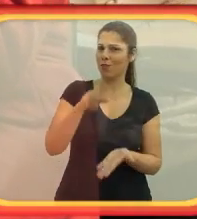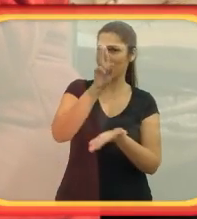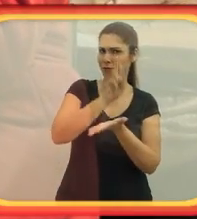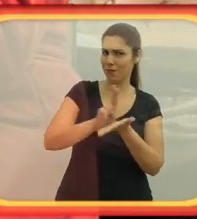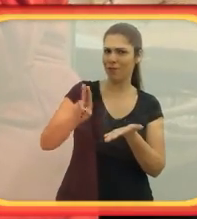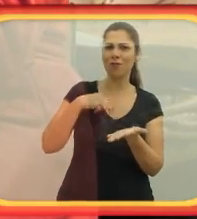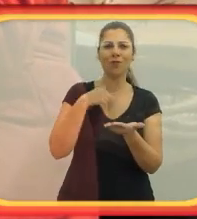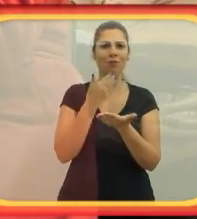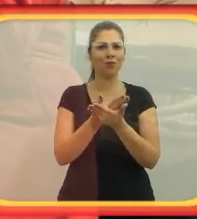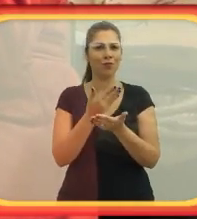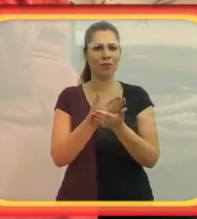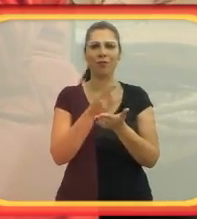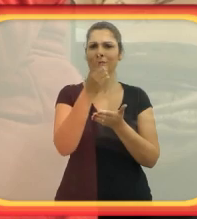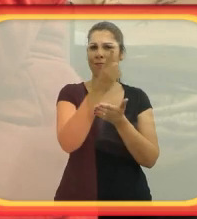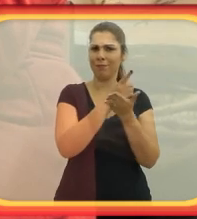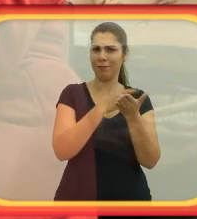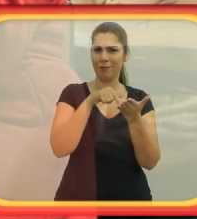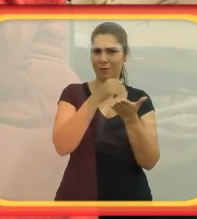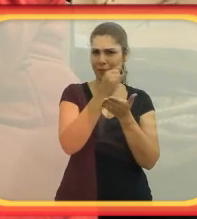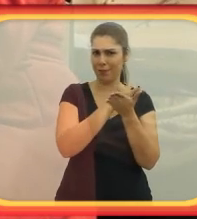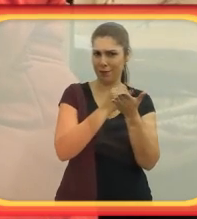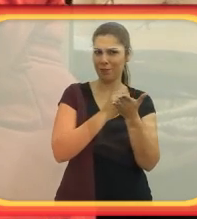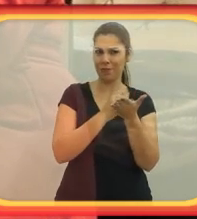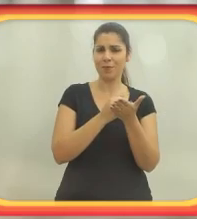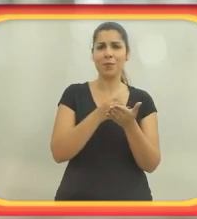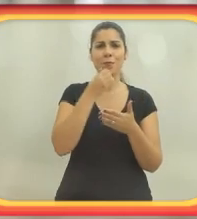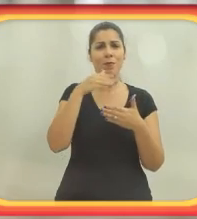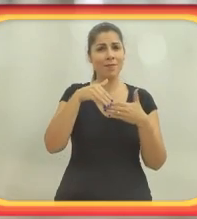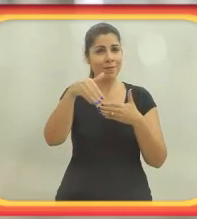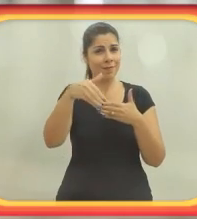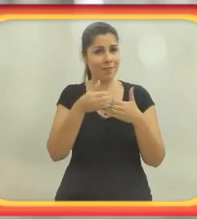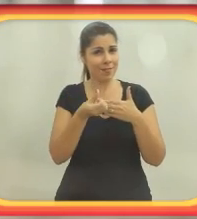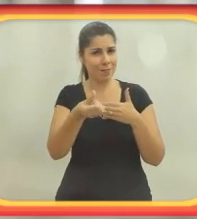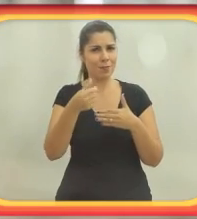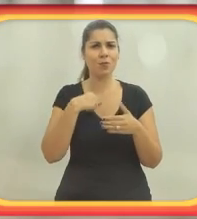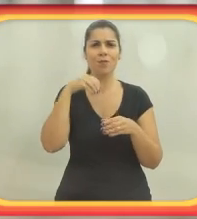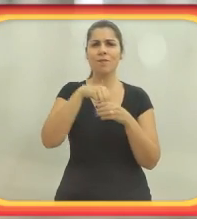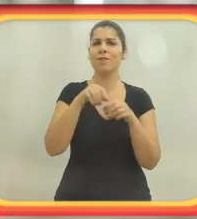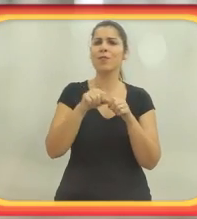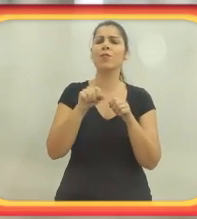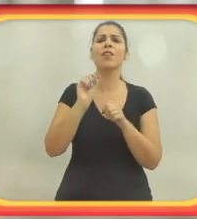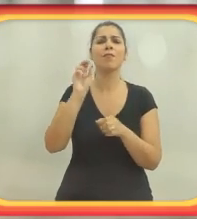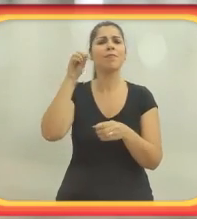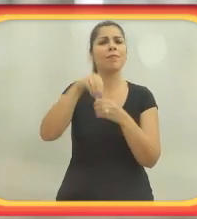estudando aqui na universidade, estudando design gráfico. Bom, esse semestre estou fazendo